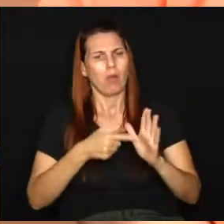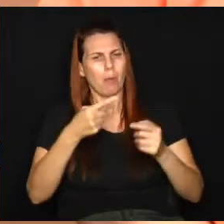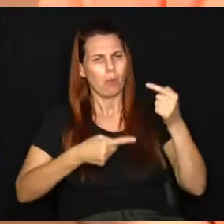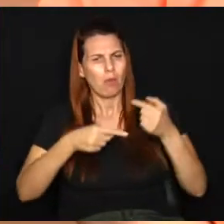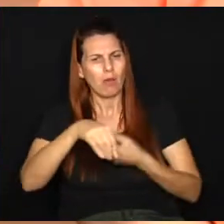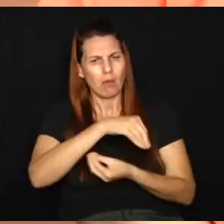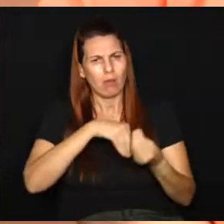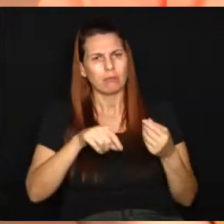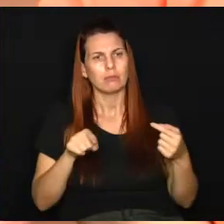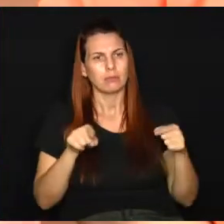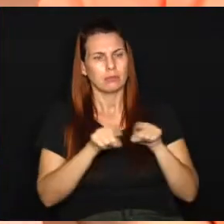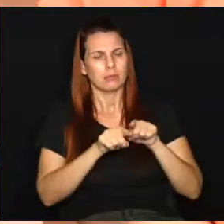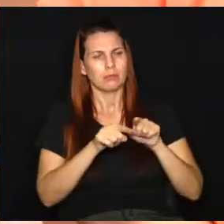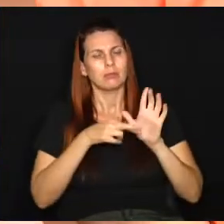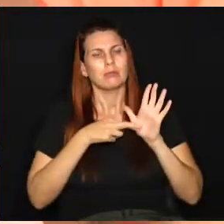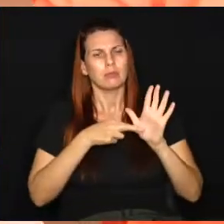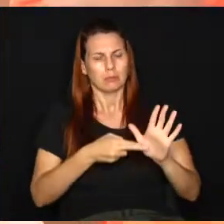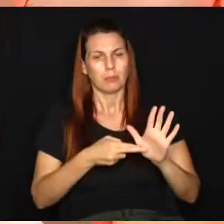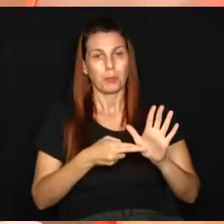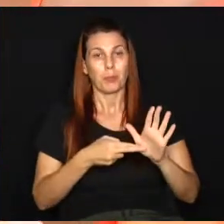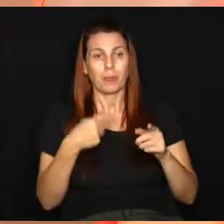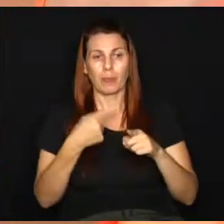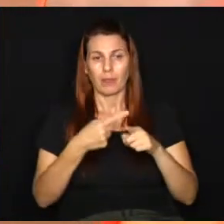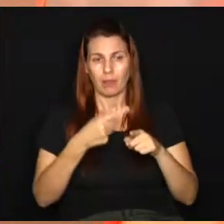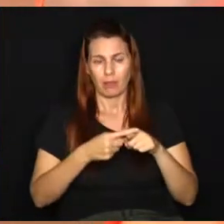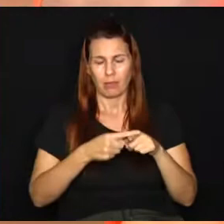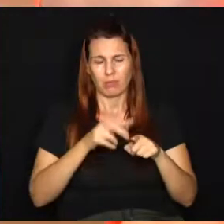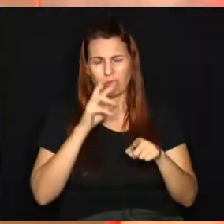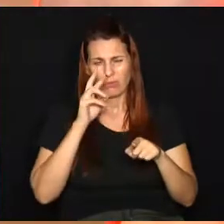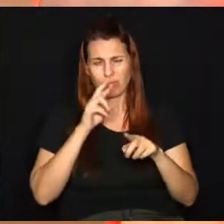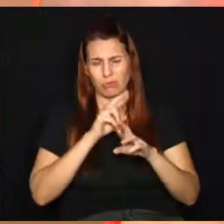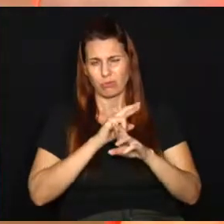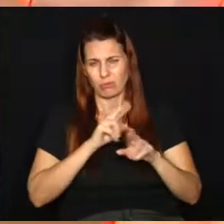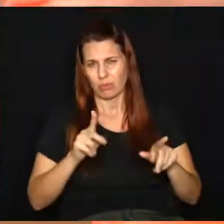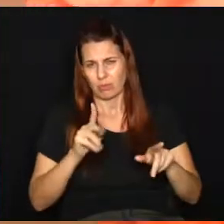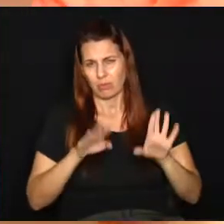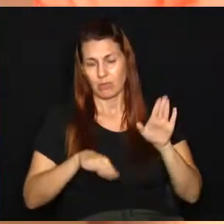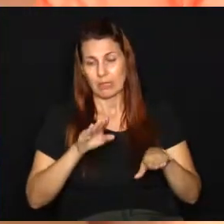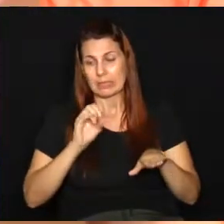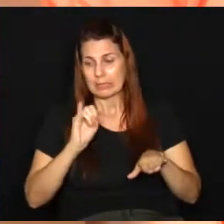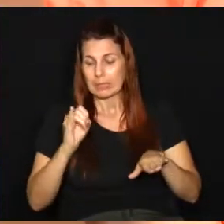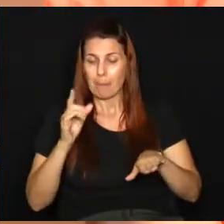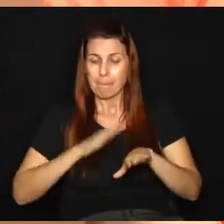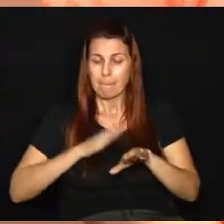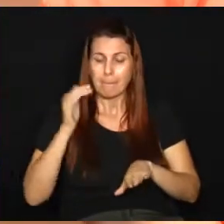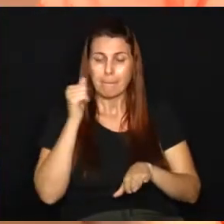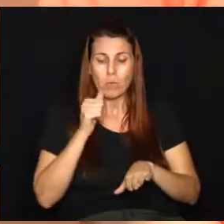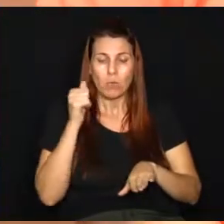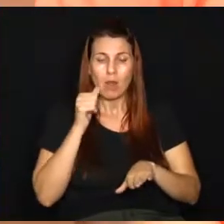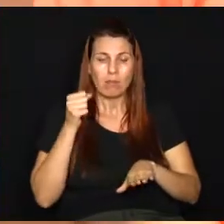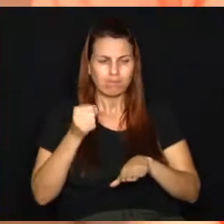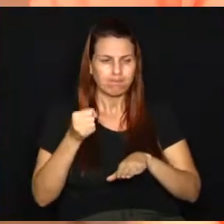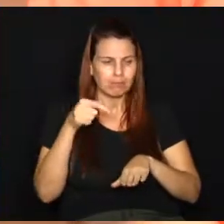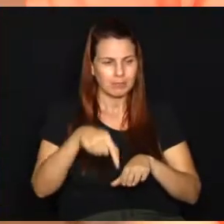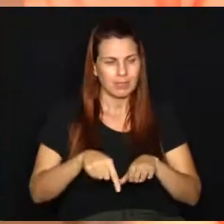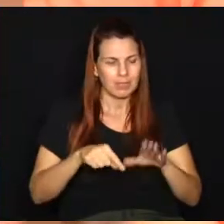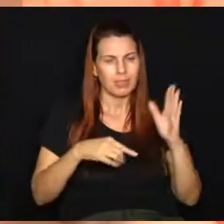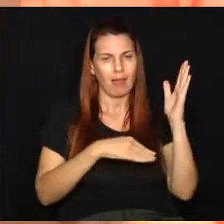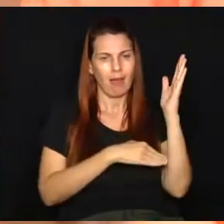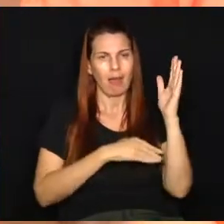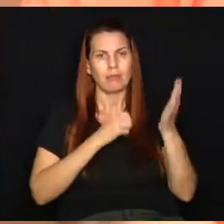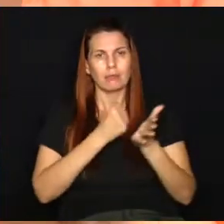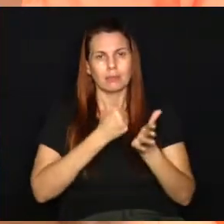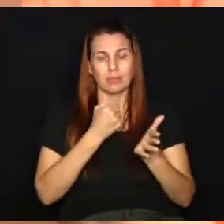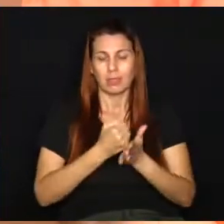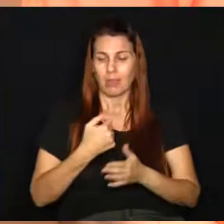Eu fico imaginando como seria um cenário diferente se nós tivéssemos mais mulheres feministas aqui de luta na Câmara. Hoje eu sou a única mulher,